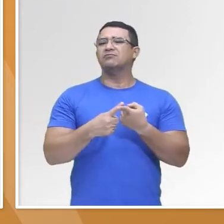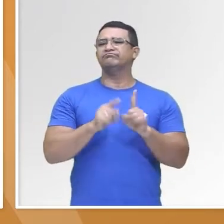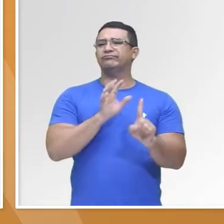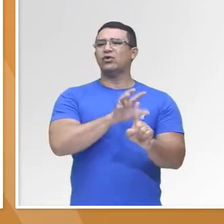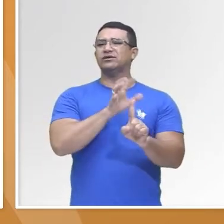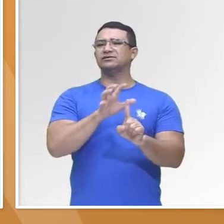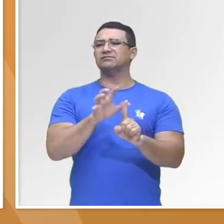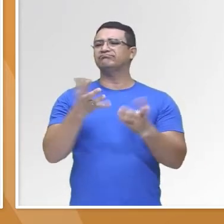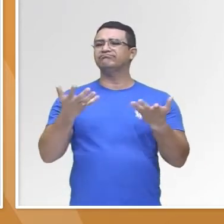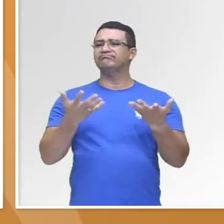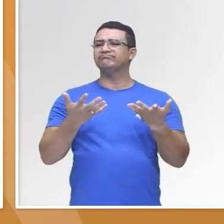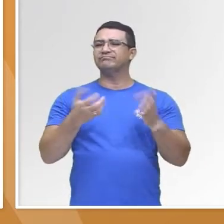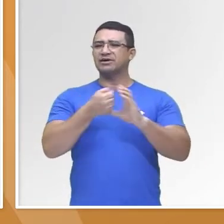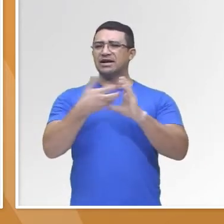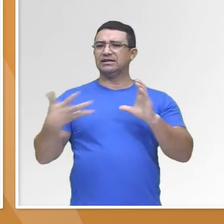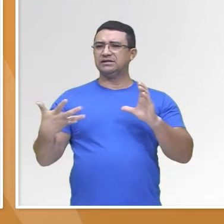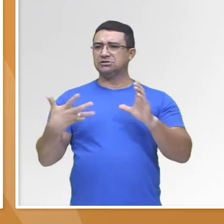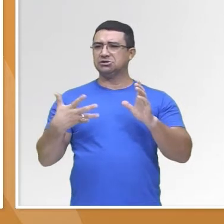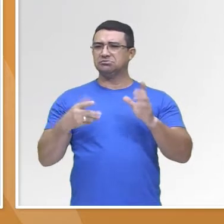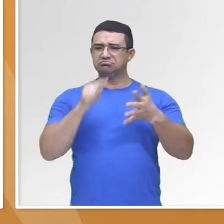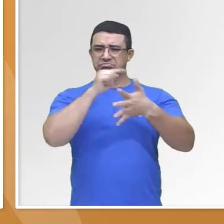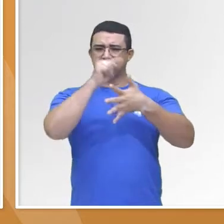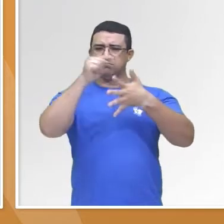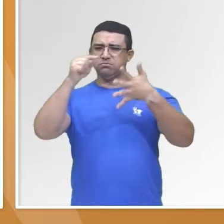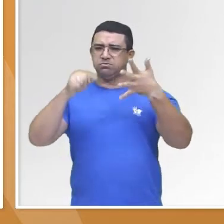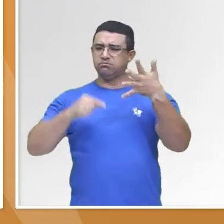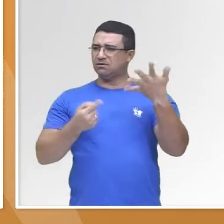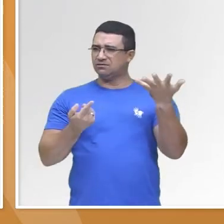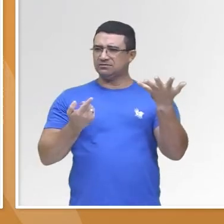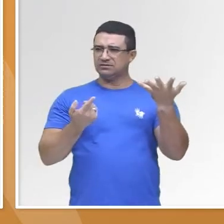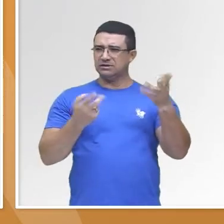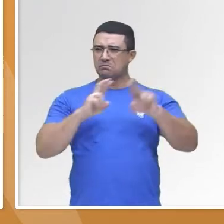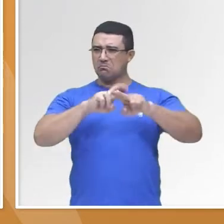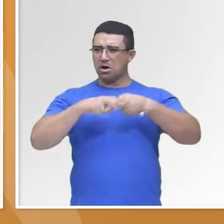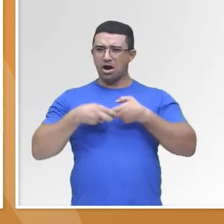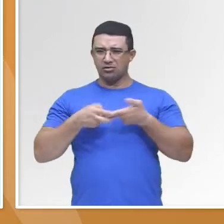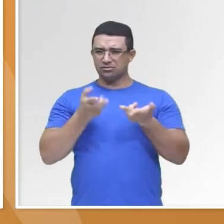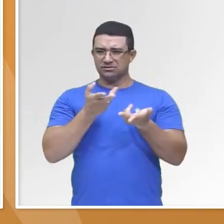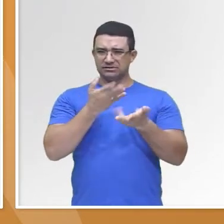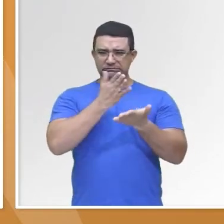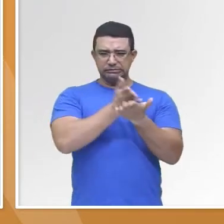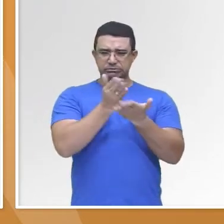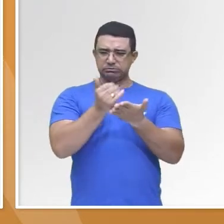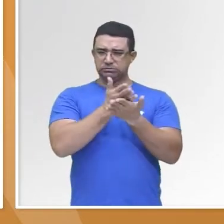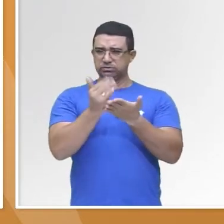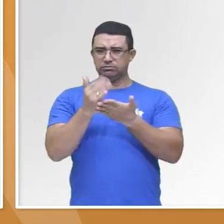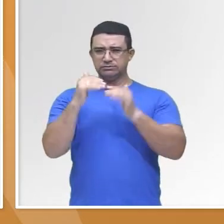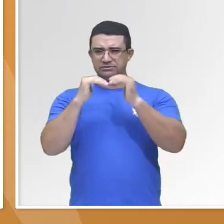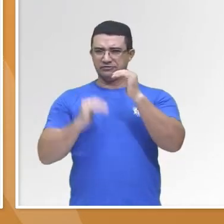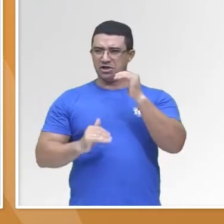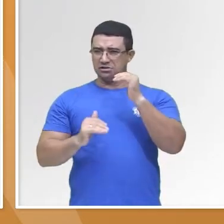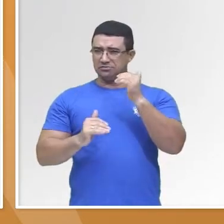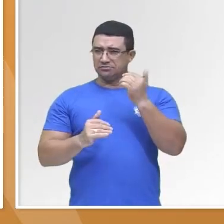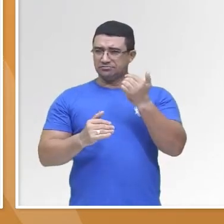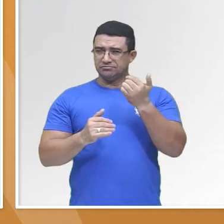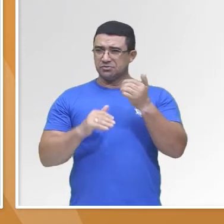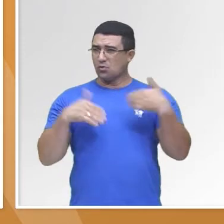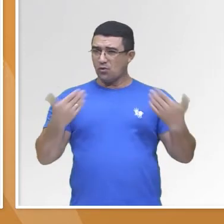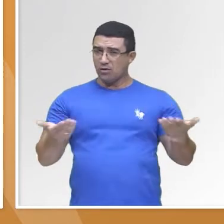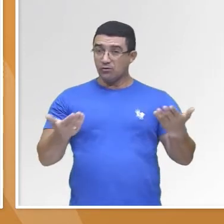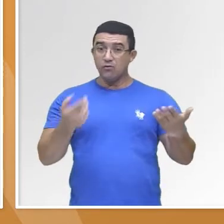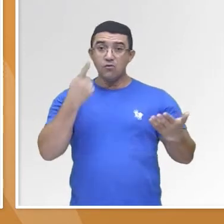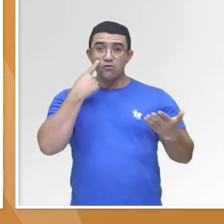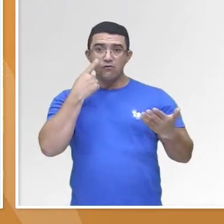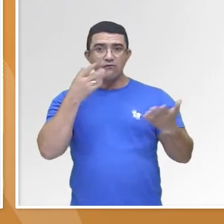né, que vão interferir nessa distribuição desigual da população? É justamente o que nós vamos verificar